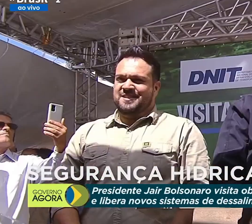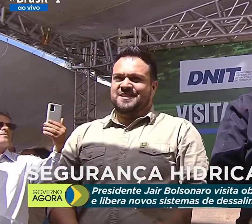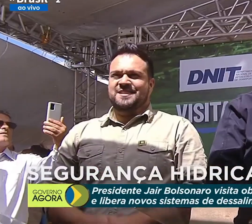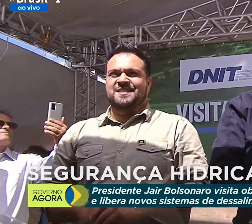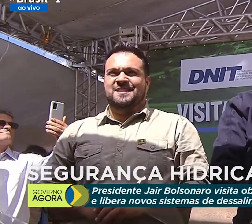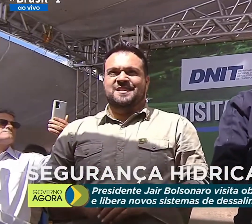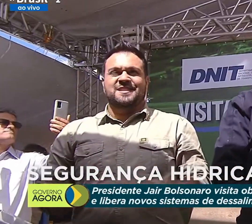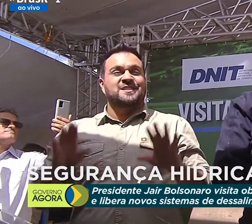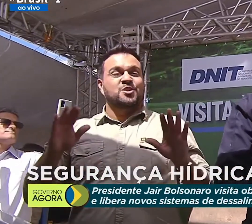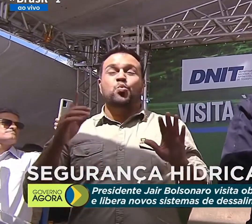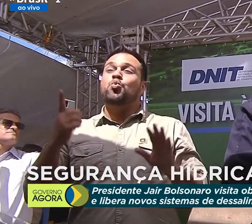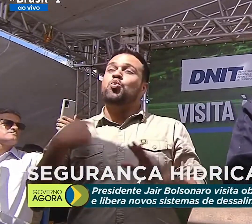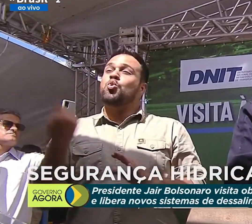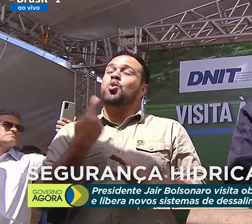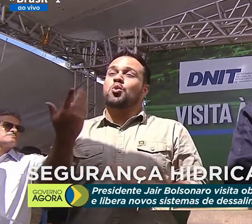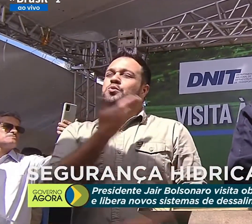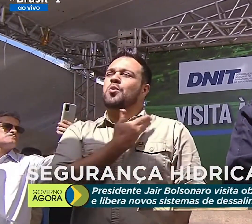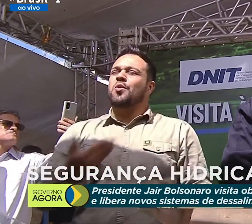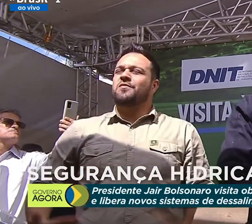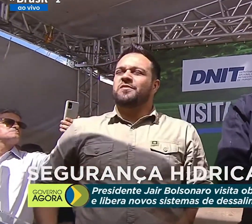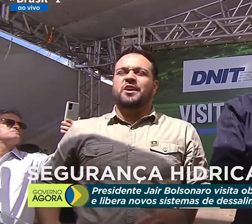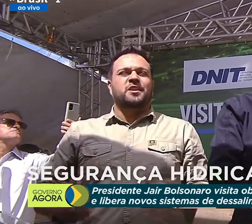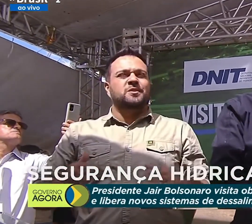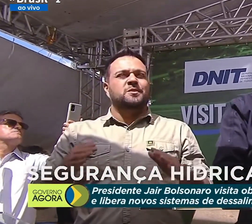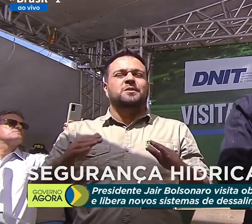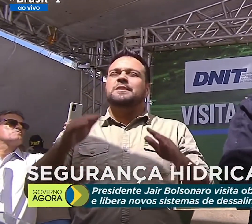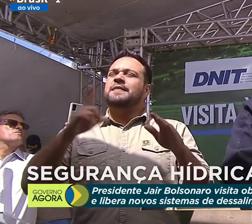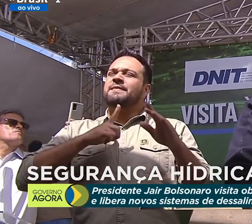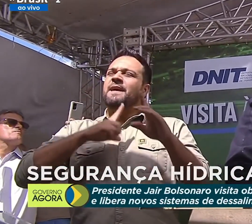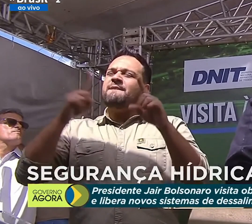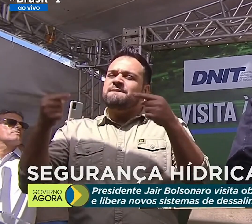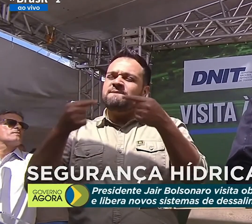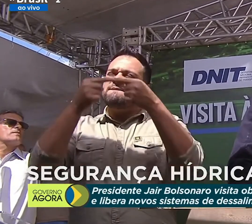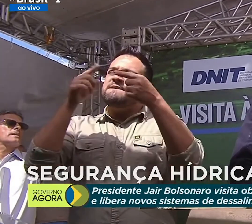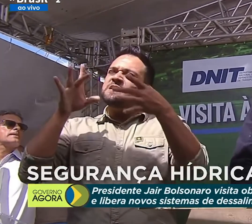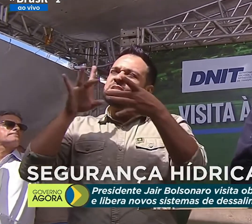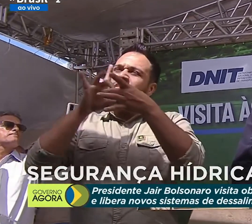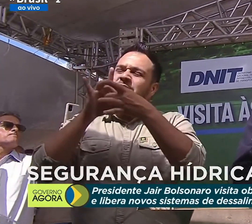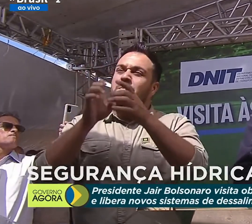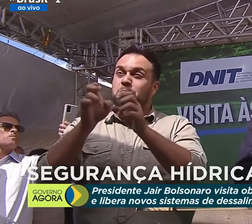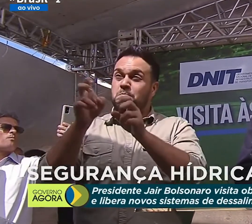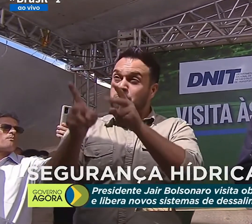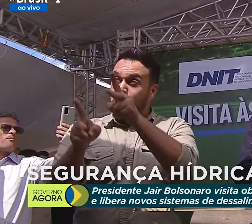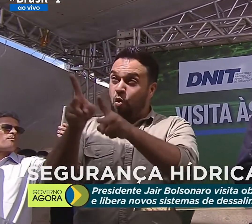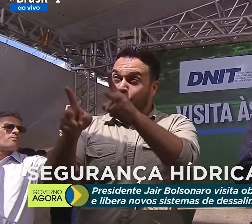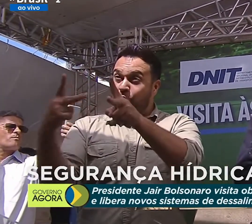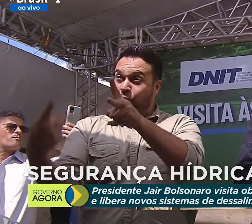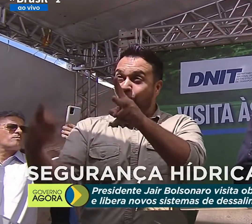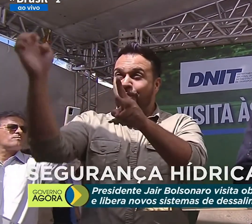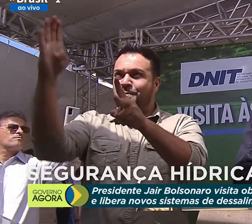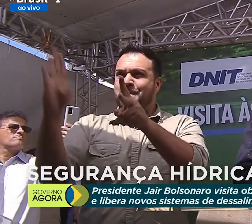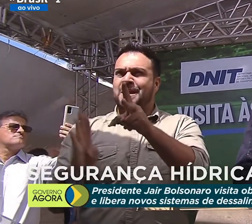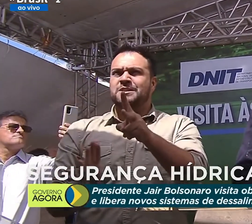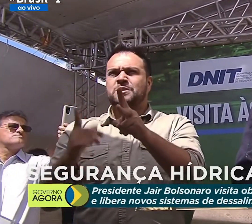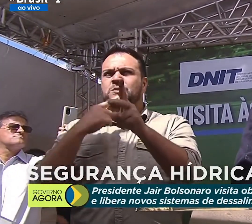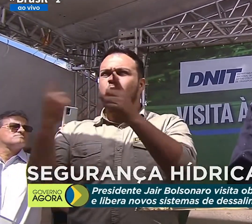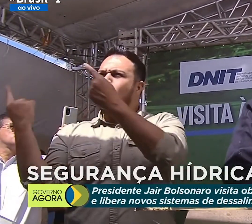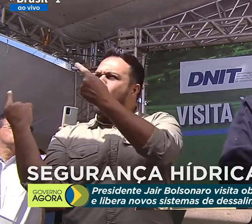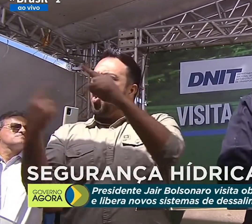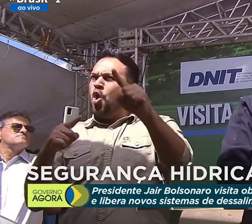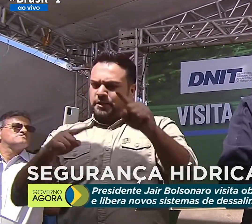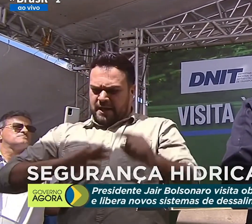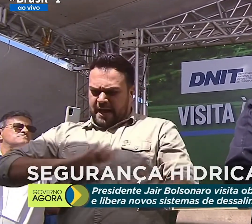O nosso governo está em sintonia com o povo brasileiro. Nós somos contra o